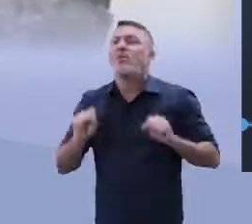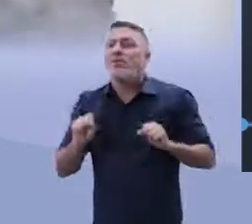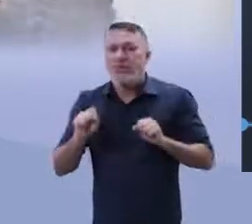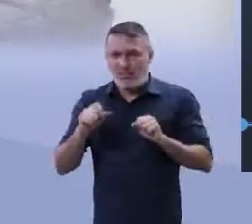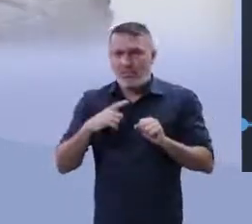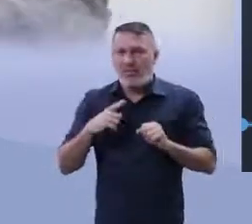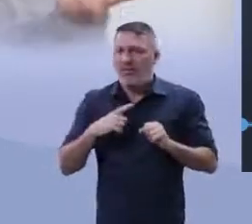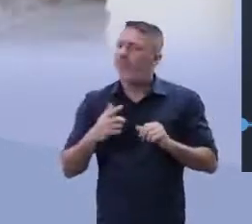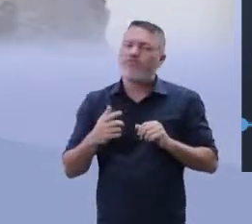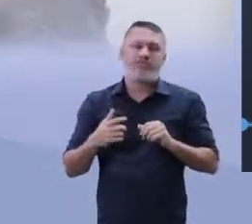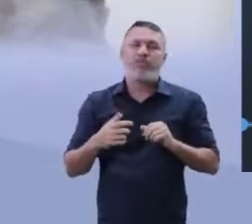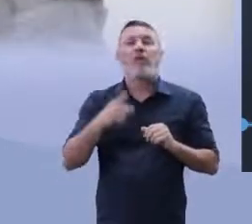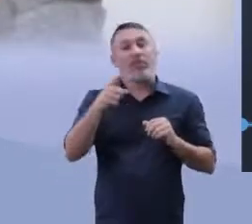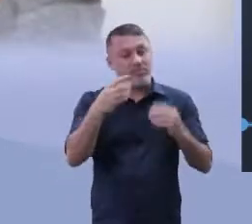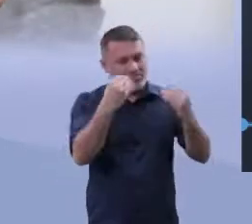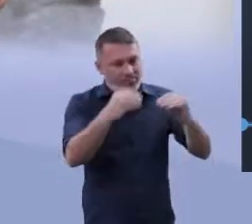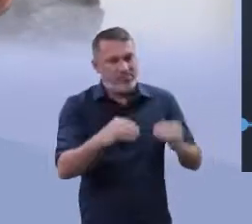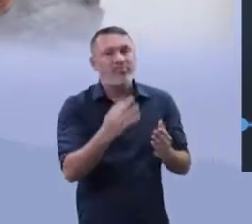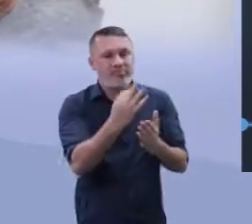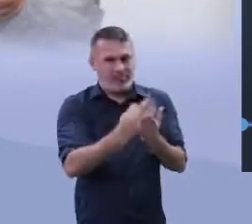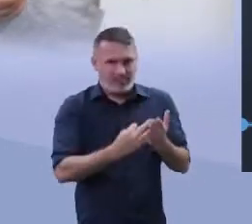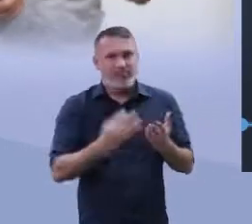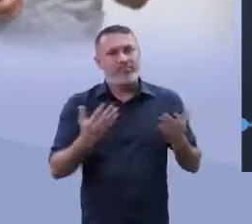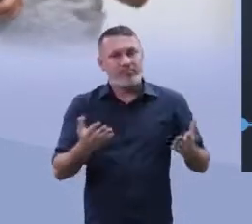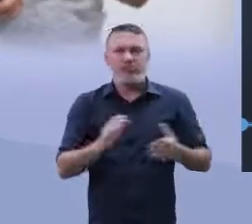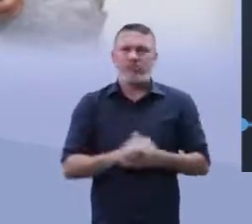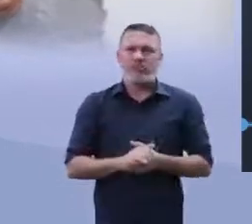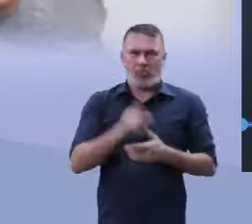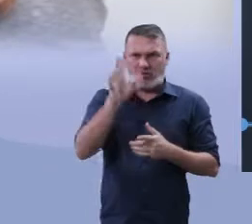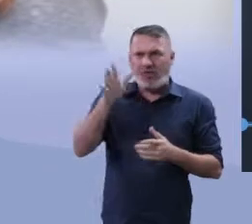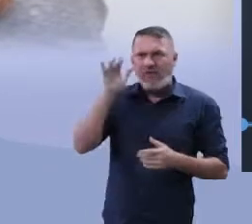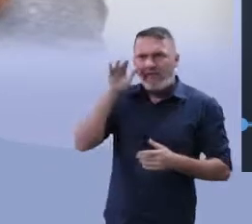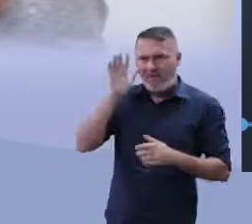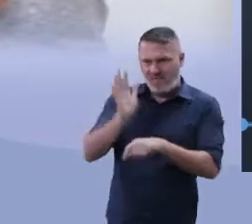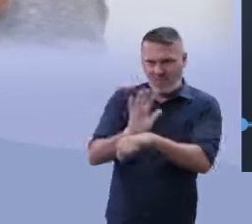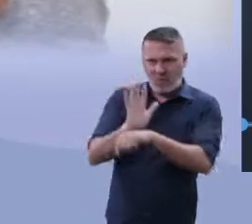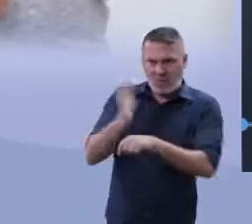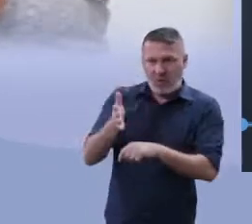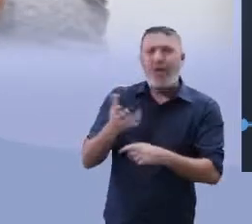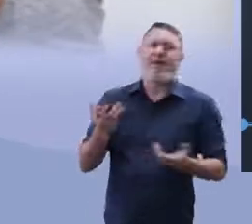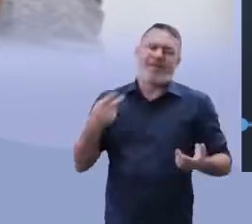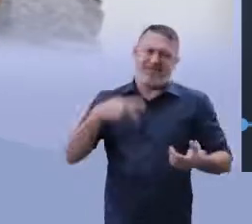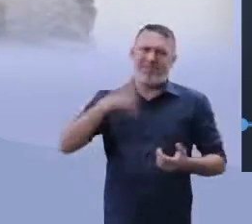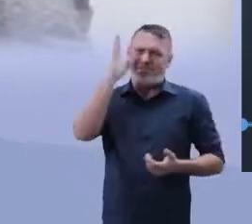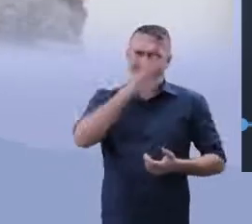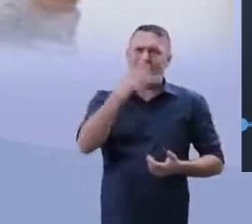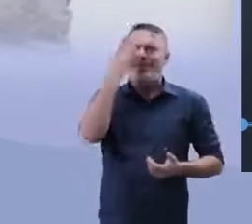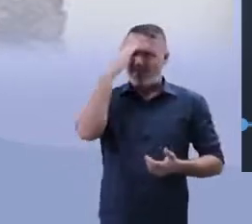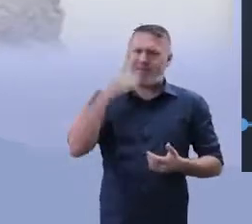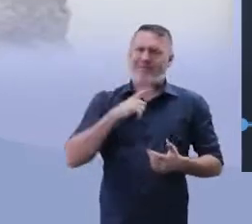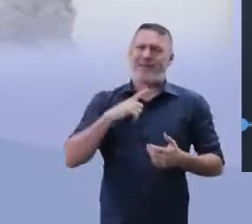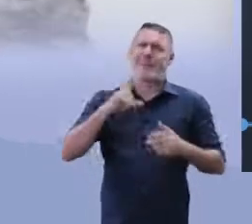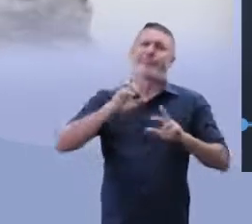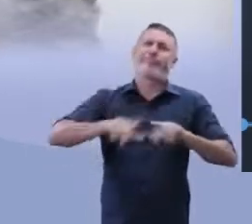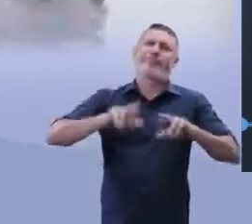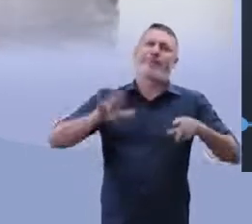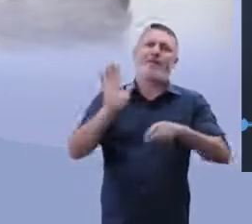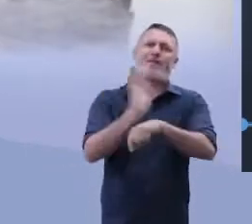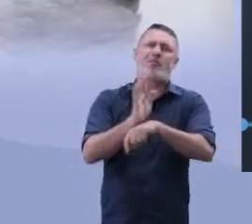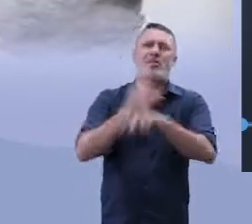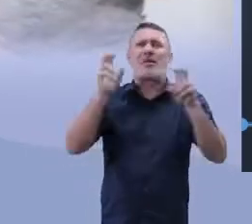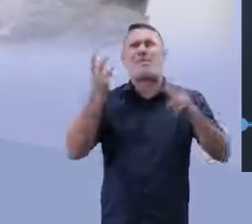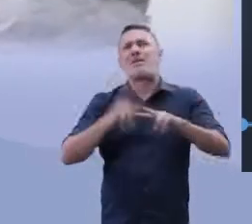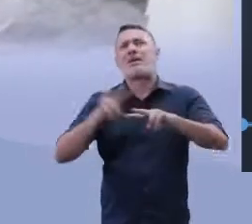um aspecto que você já pode pensar na sua redação. Já viu algum filme? Ah, o Brasil que mais tem é filme voltado para o sistema carcerário. Nós